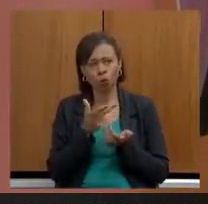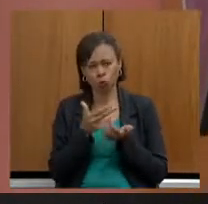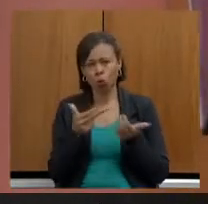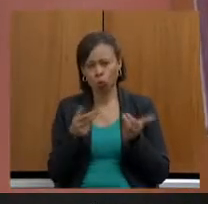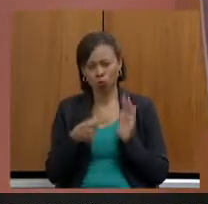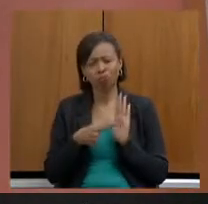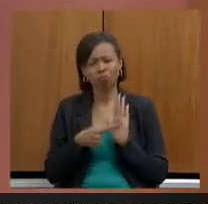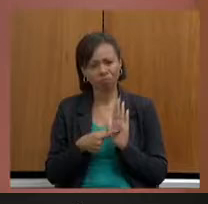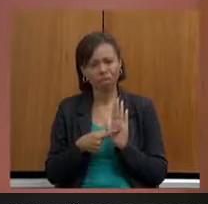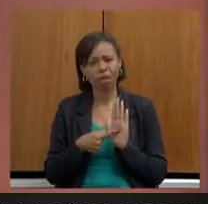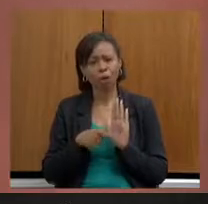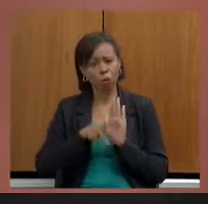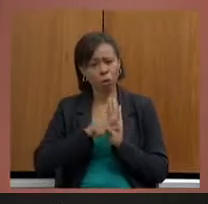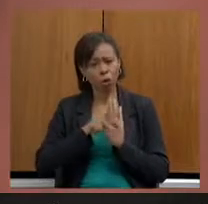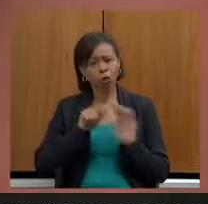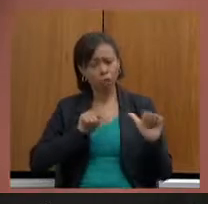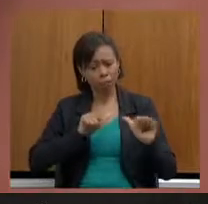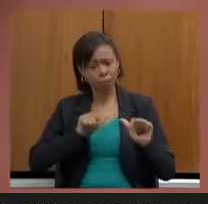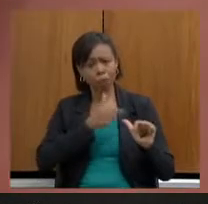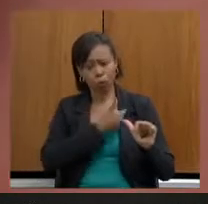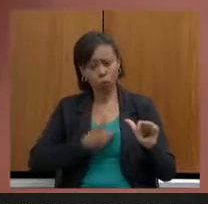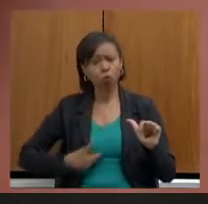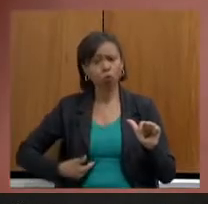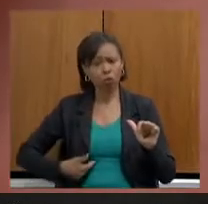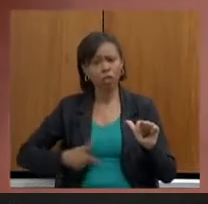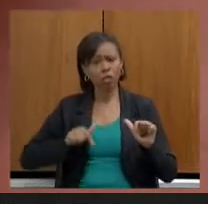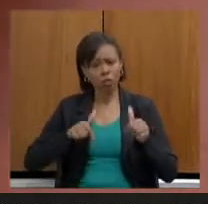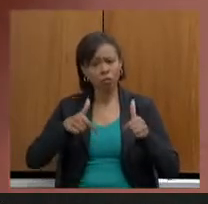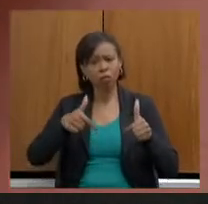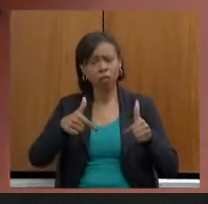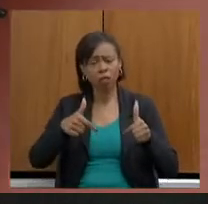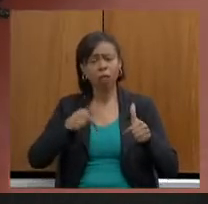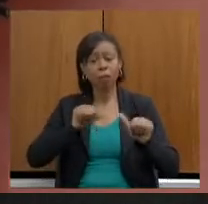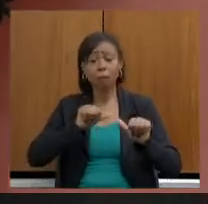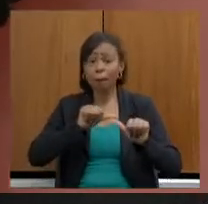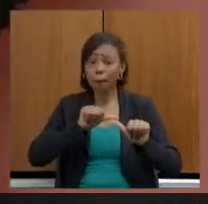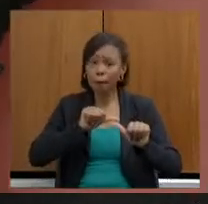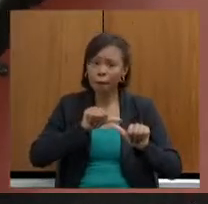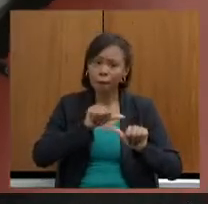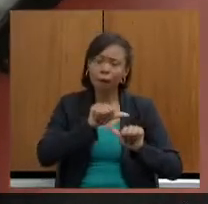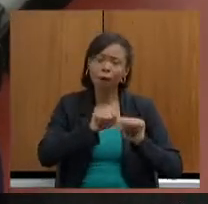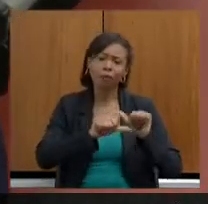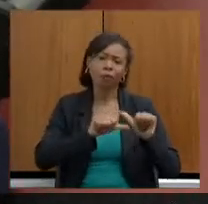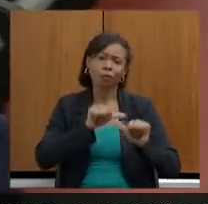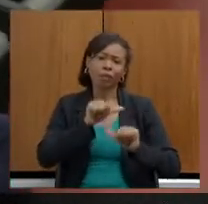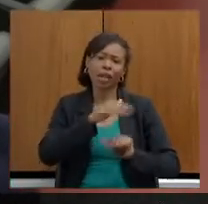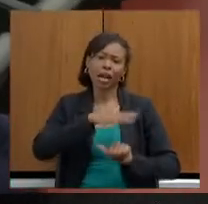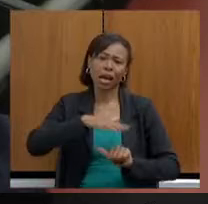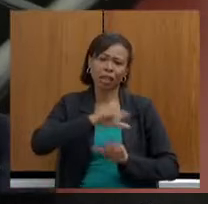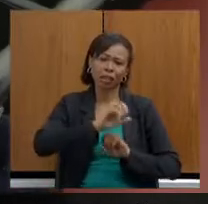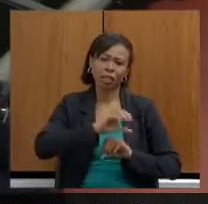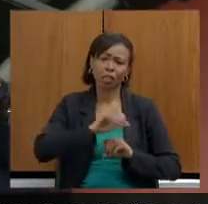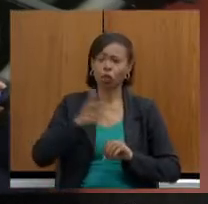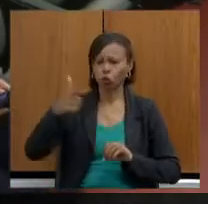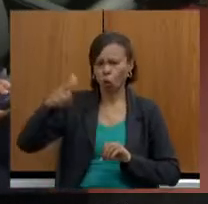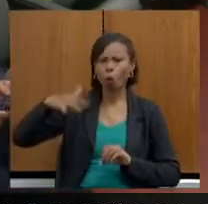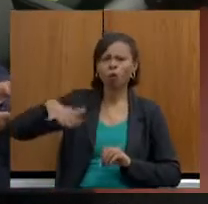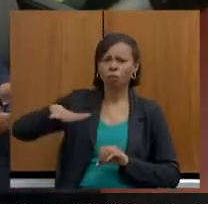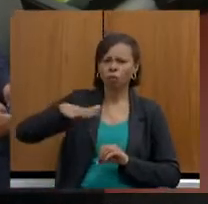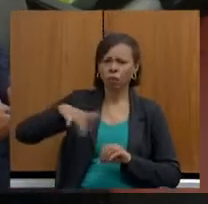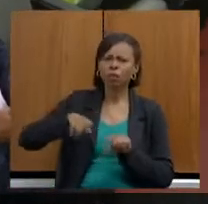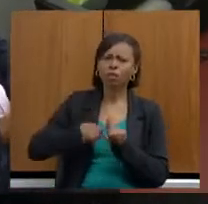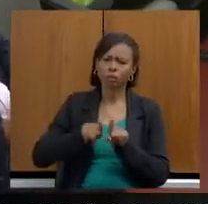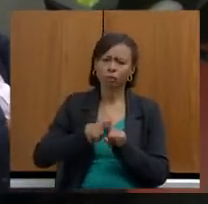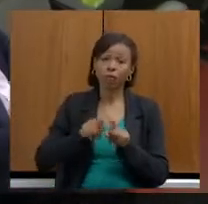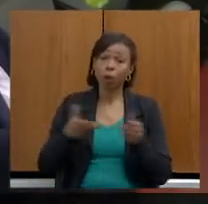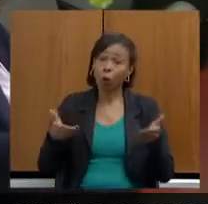que o governo tem feito para modificar a questão não só de educação mas em todas as áreas né E hoje nós estamos